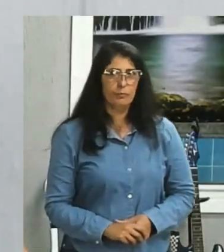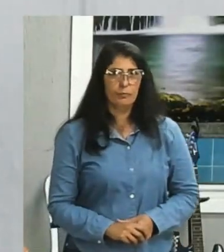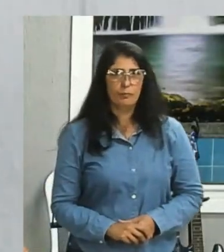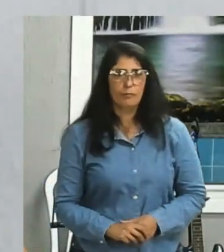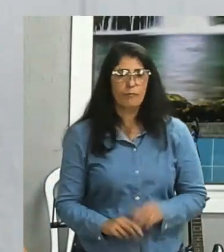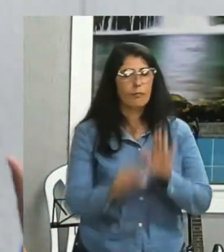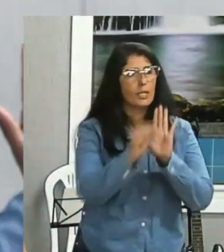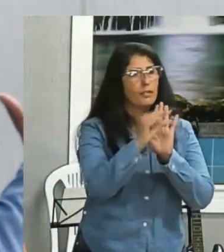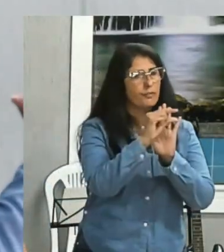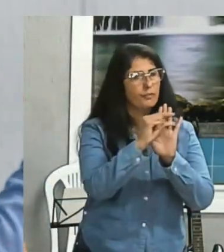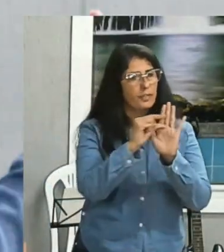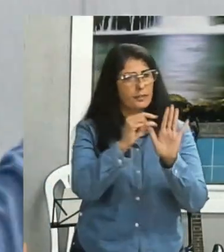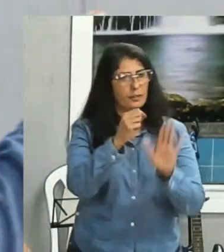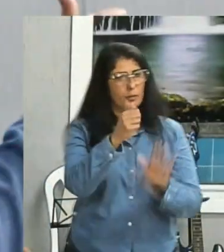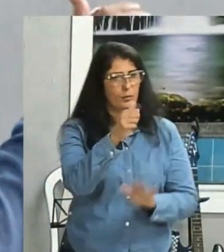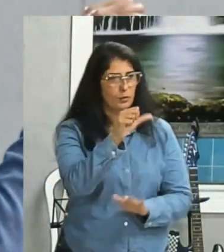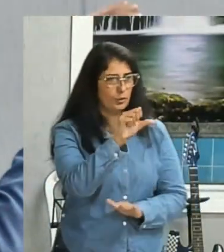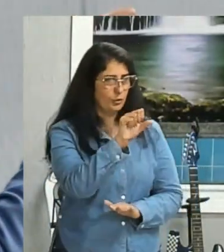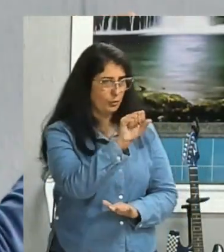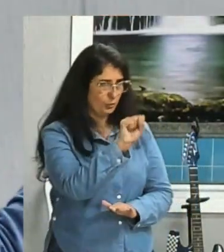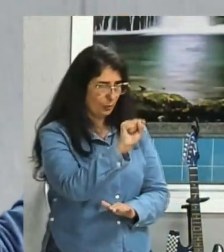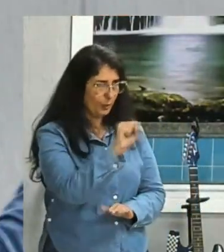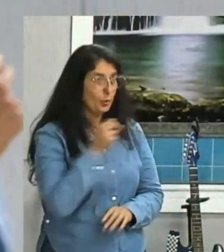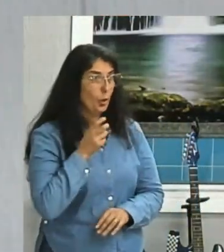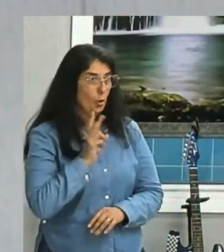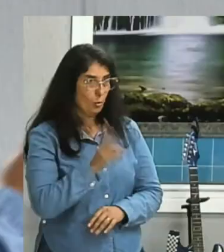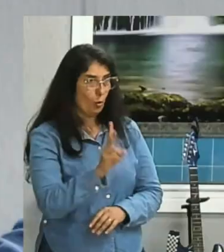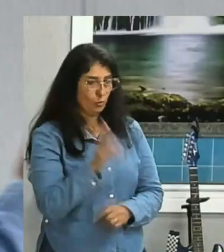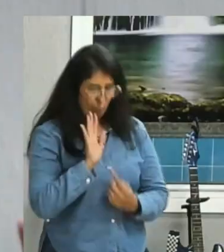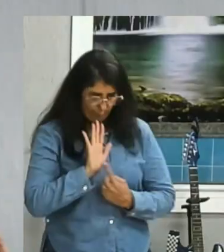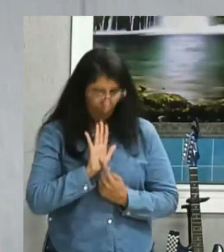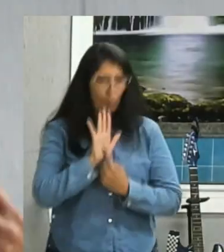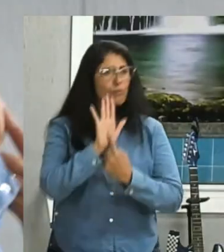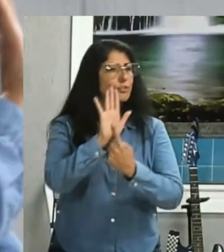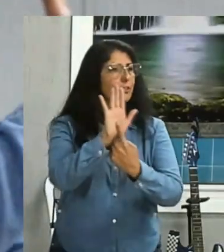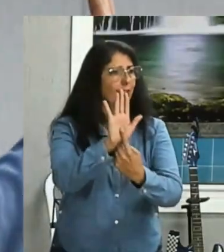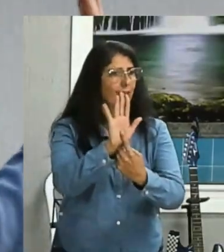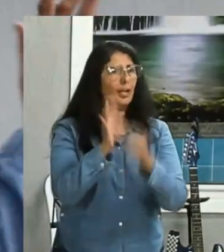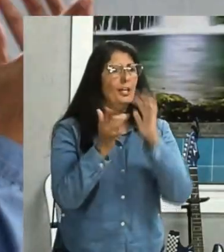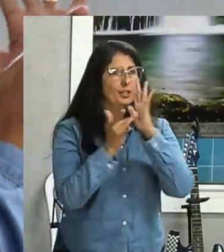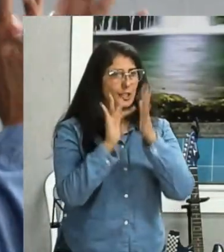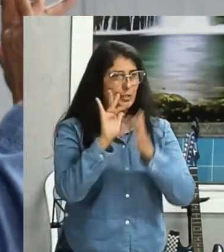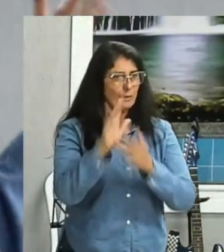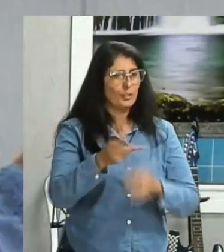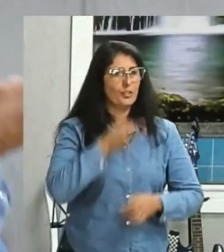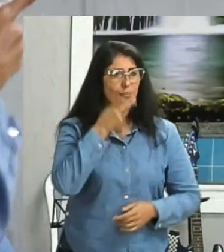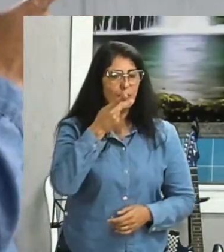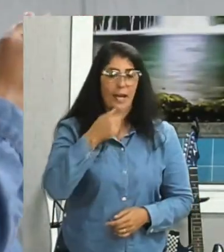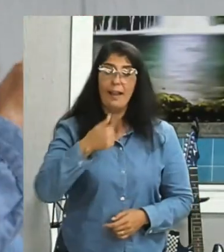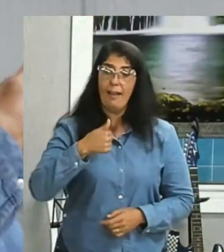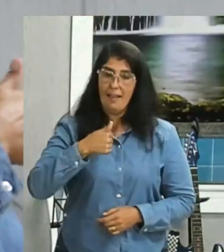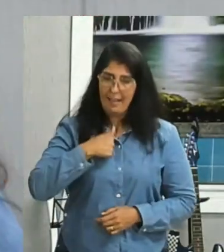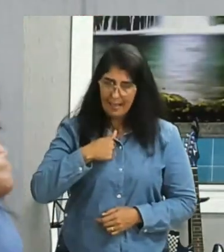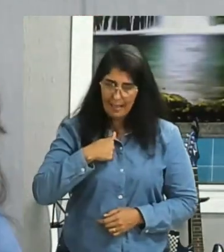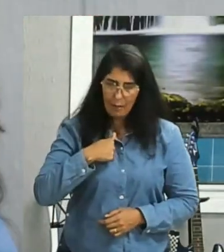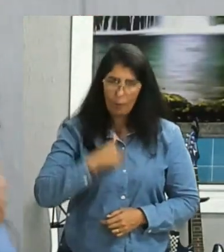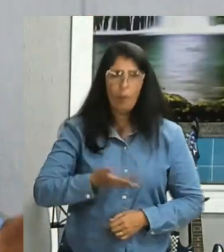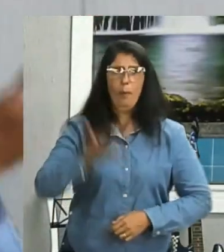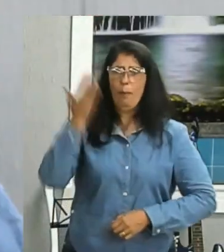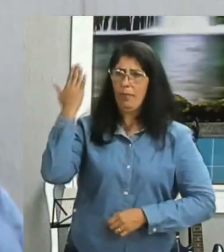E no versículo 18 ele continua se apresentando: eu sou aquele que vive, eu estive